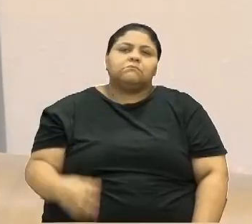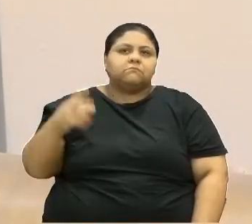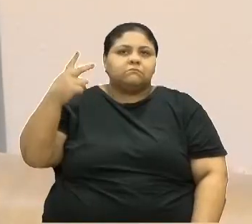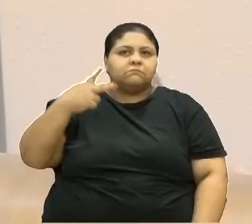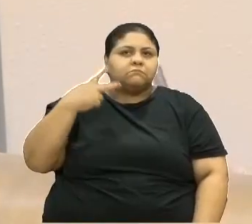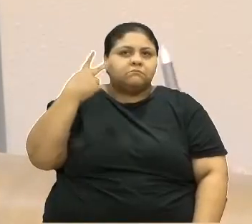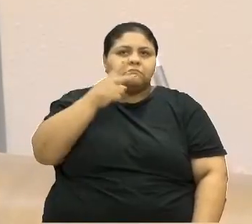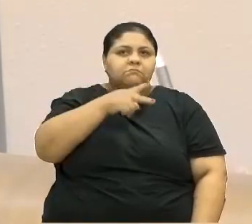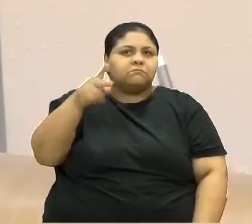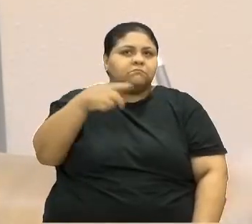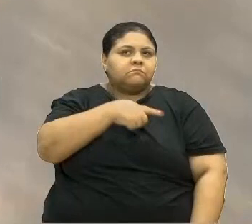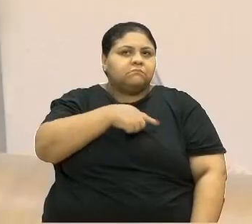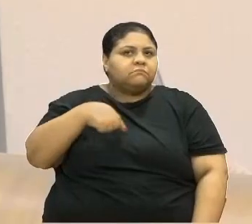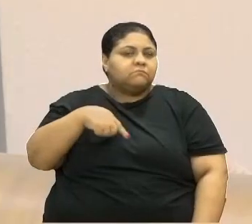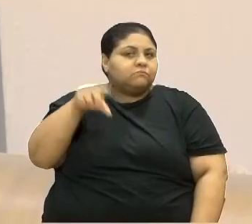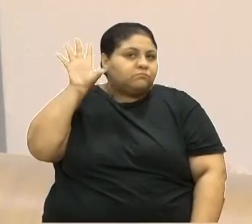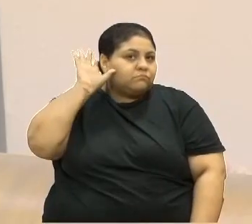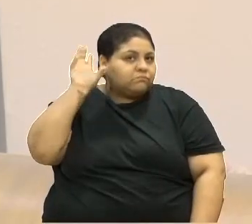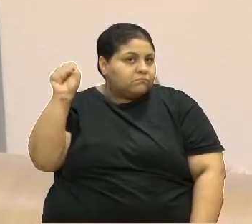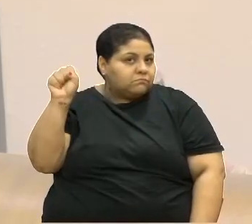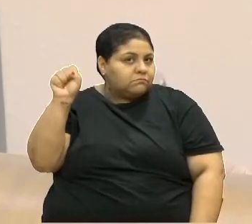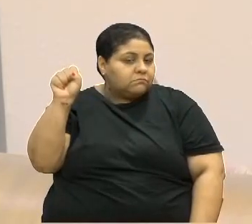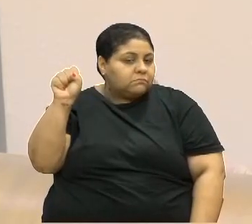Vereador Professor Zanquim, nos ouve?